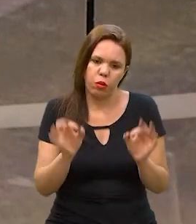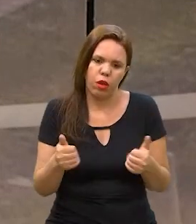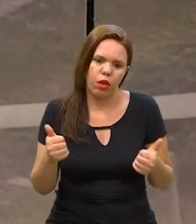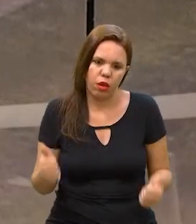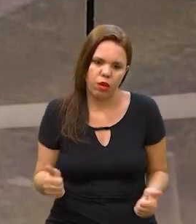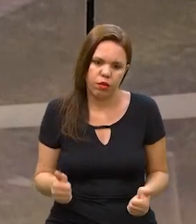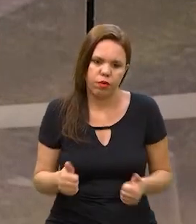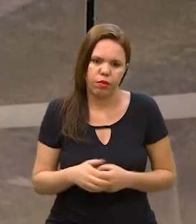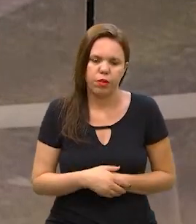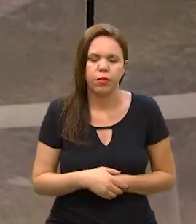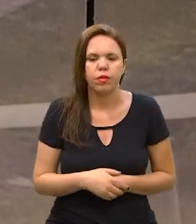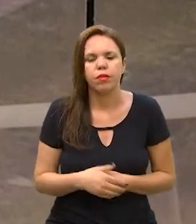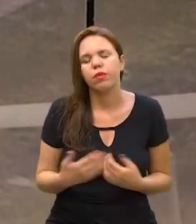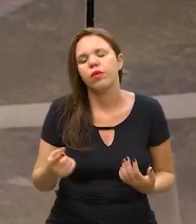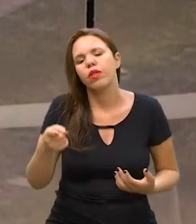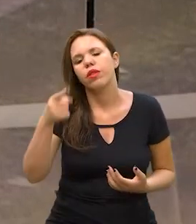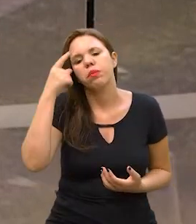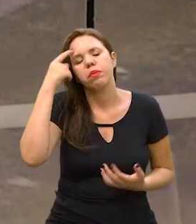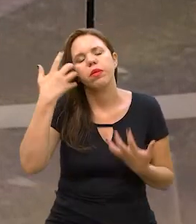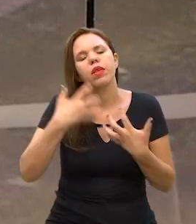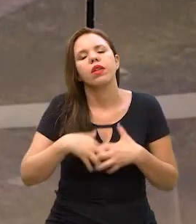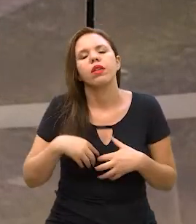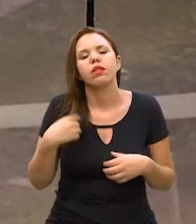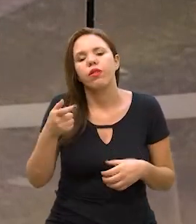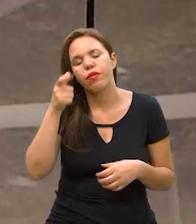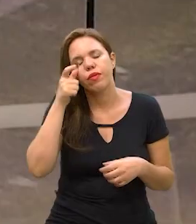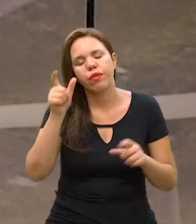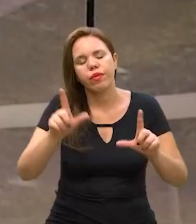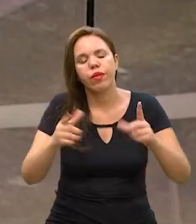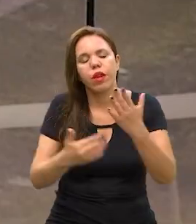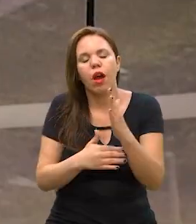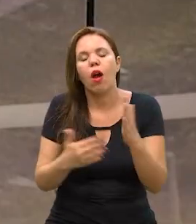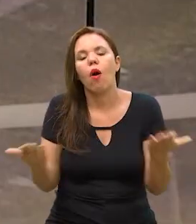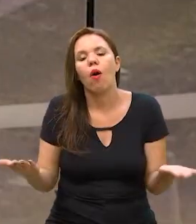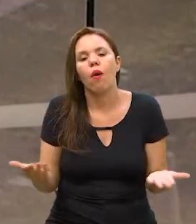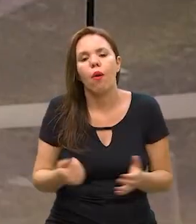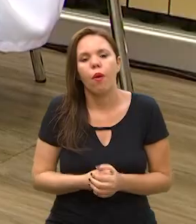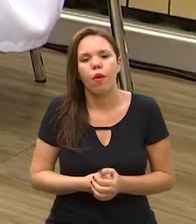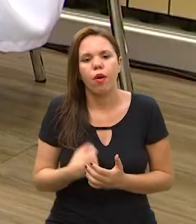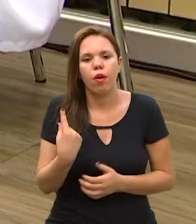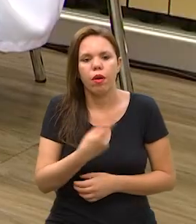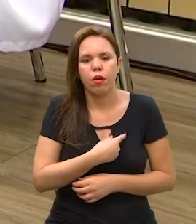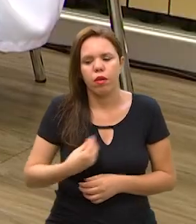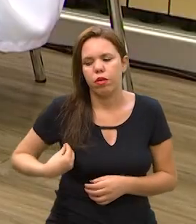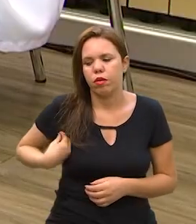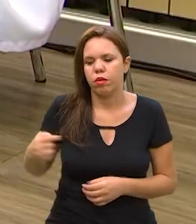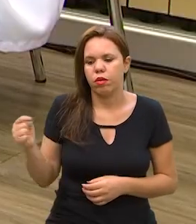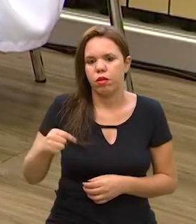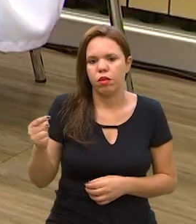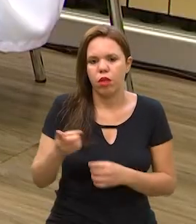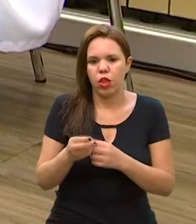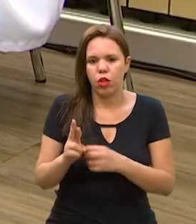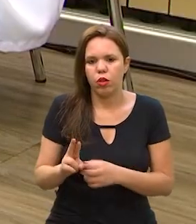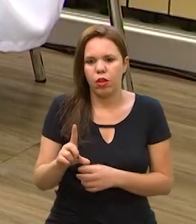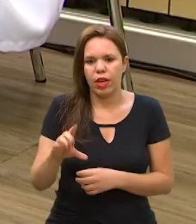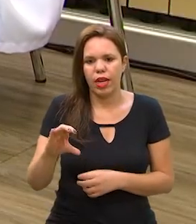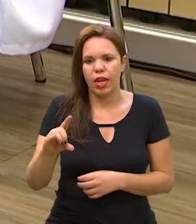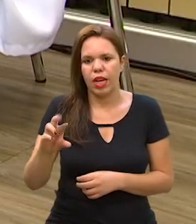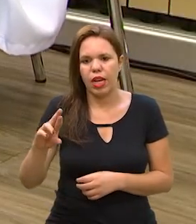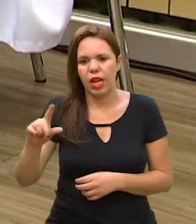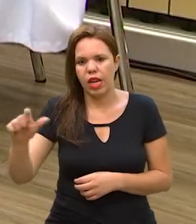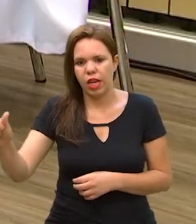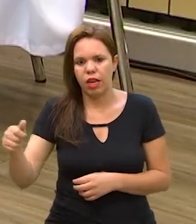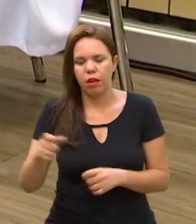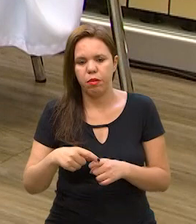ordem? Tá tudo em ordem. Agora pense você que está nos assistindo nesse momento. Nós estamos aqui com a doutora Carla e